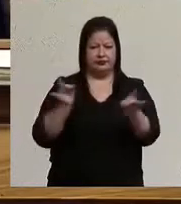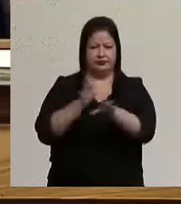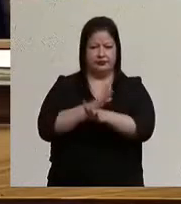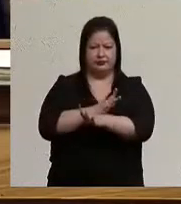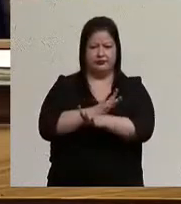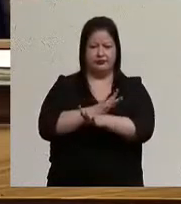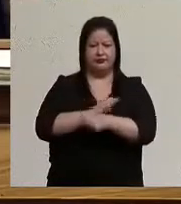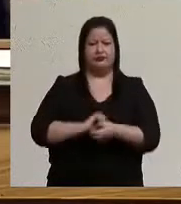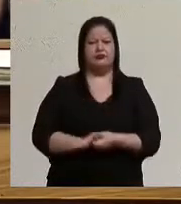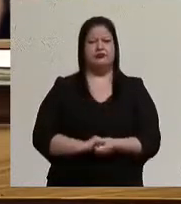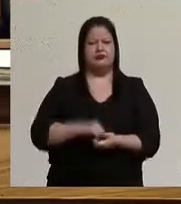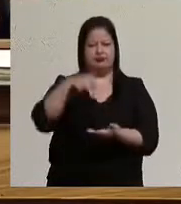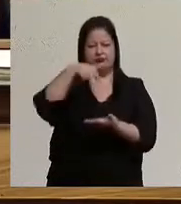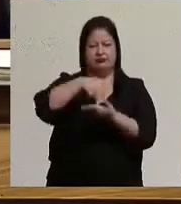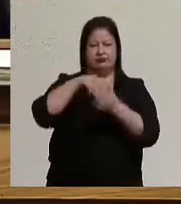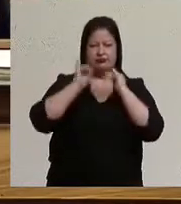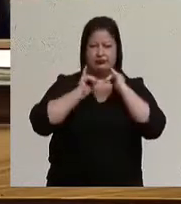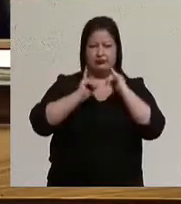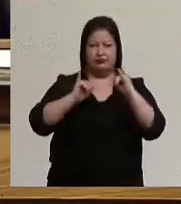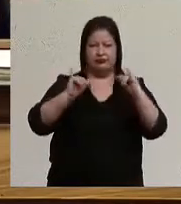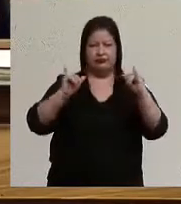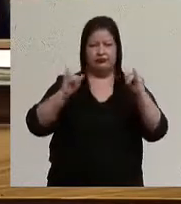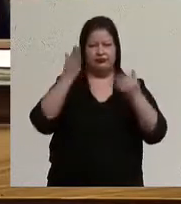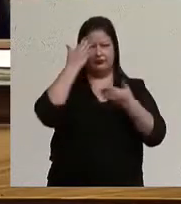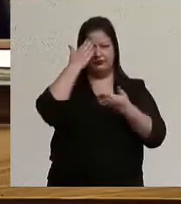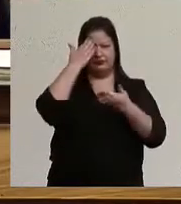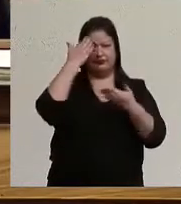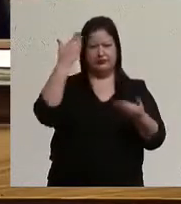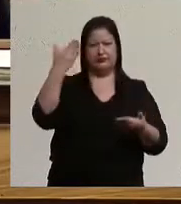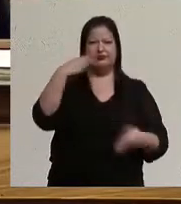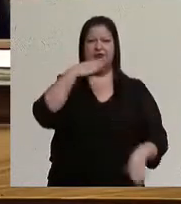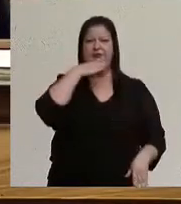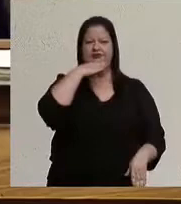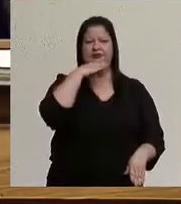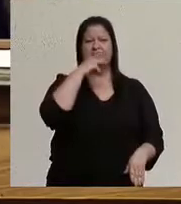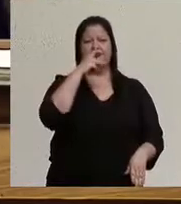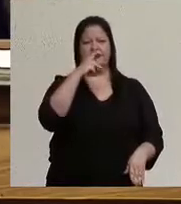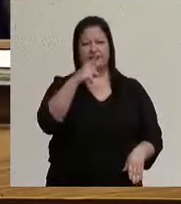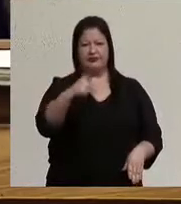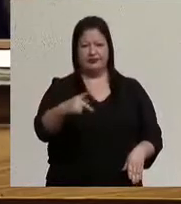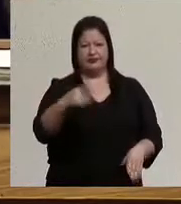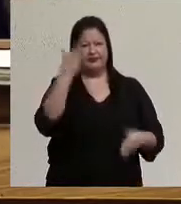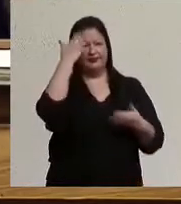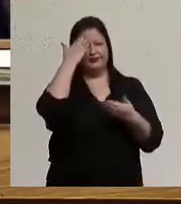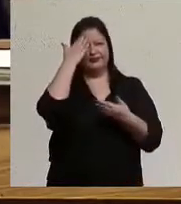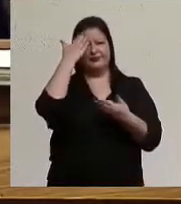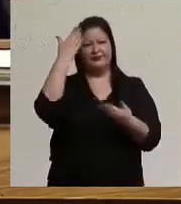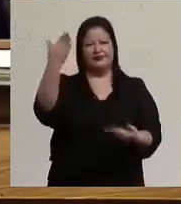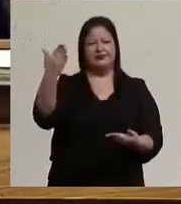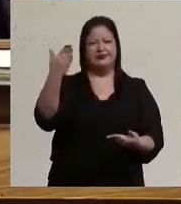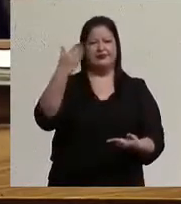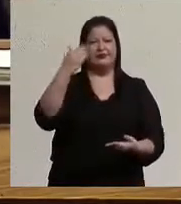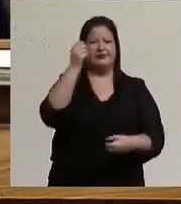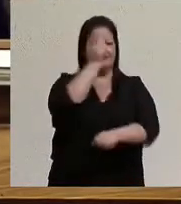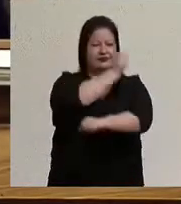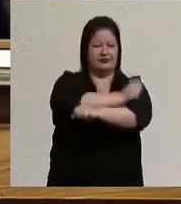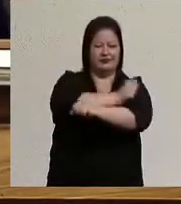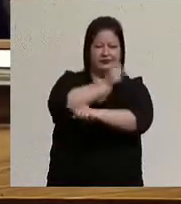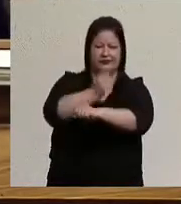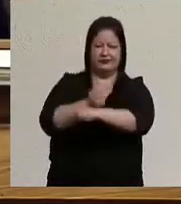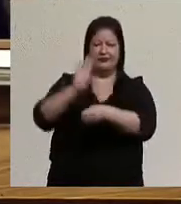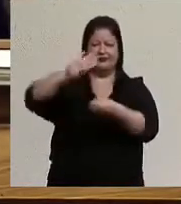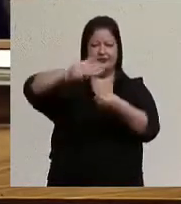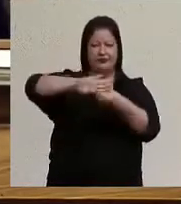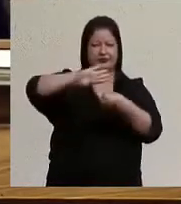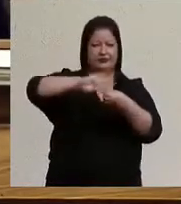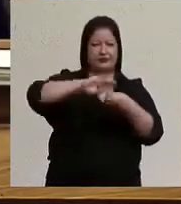foram essa meu Tribuna foi essa é obrigada a Santana de Parnaíba Obrigada Bairro Alphaville obrigada